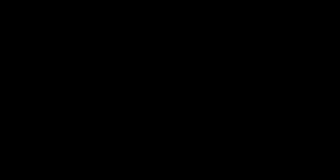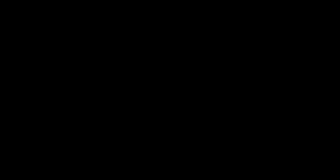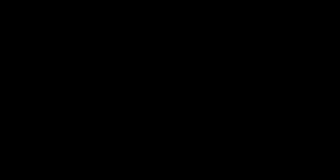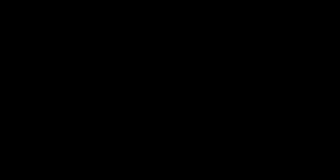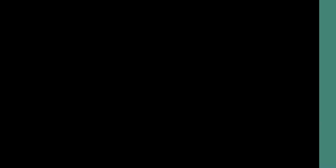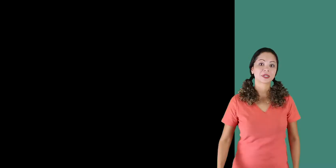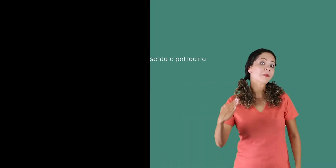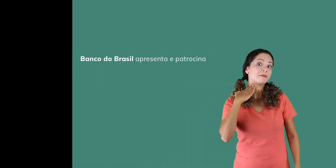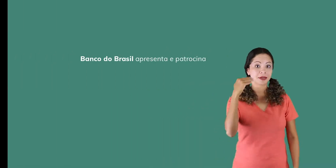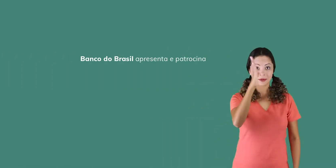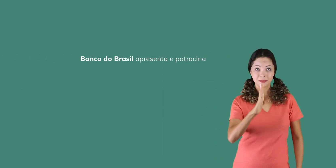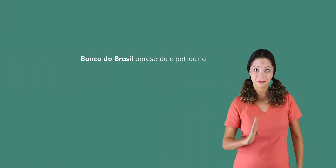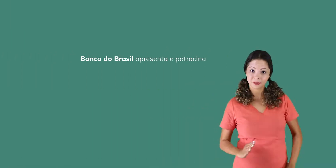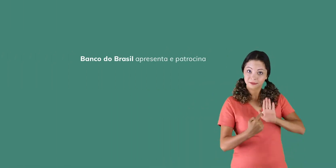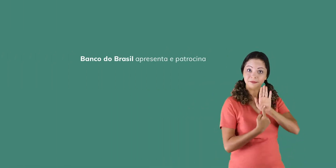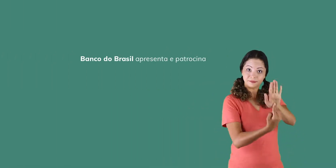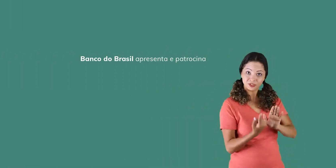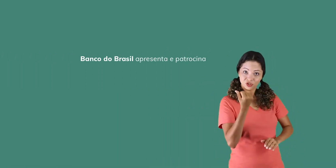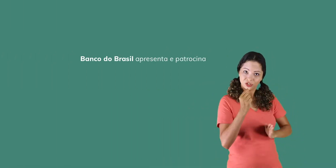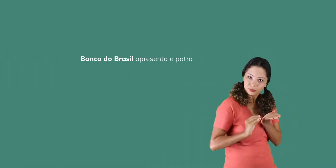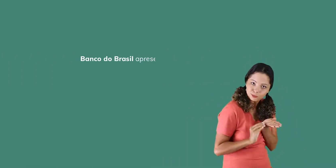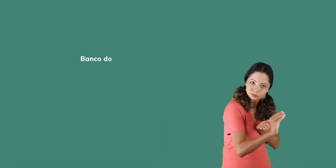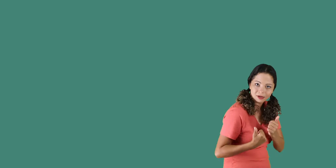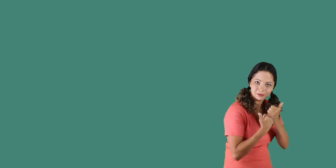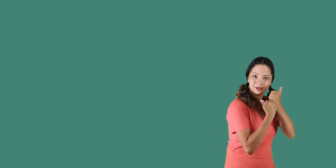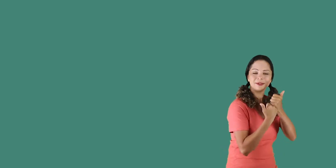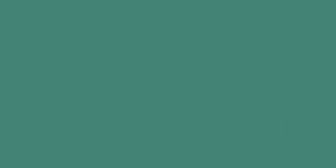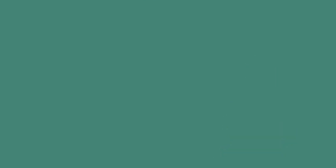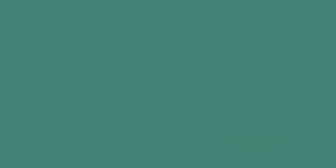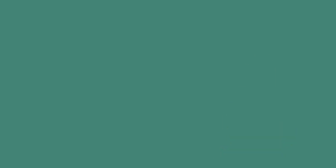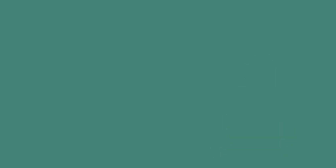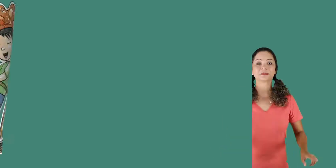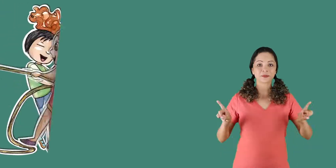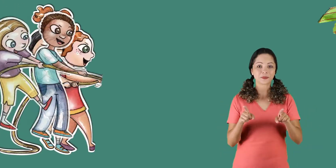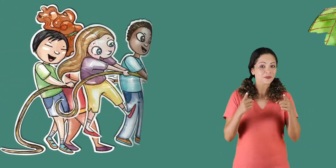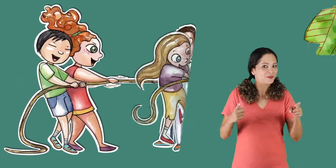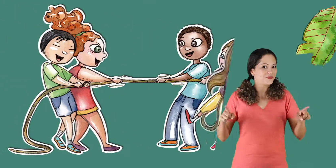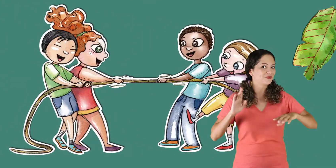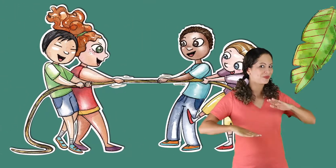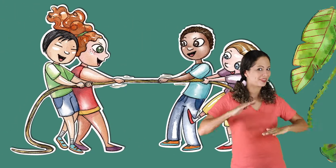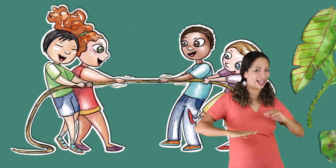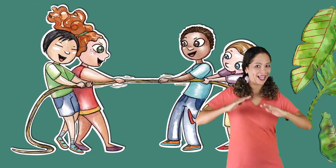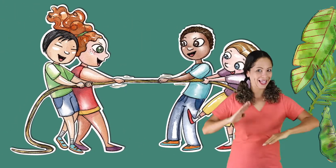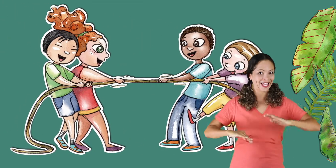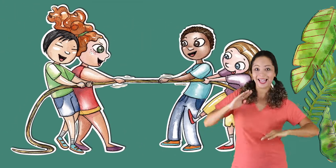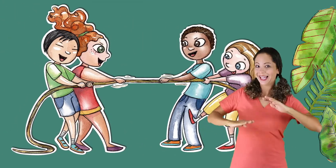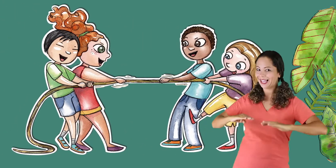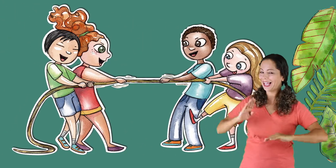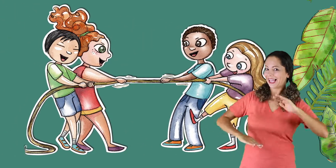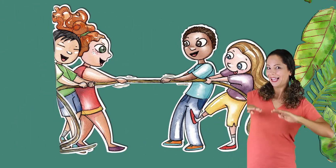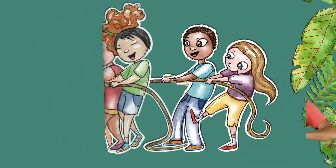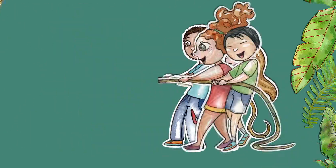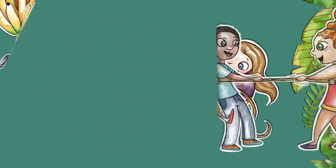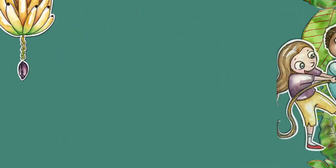Uma tela verde surge da direita para a esquerda em letras brancas os dizeres Banco do Brasil apresenta e patrocina. Sequência de desenhos. Folhas de bananeira surgem no canto superior e nas